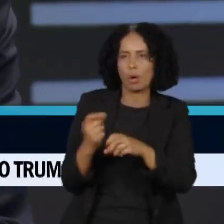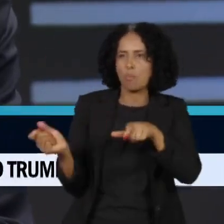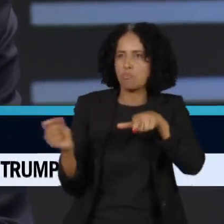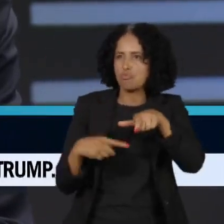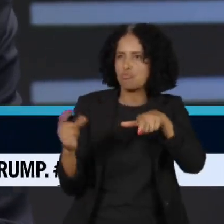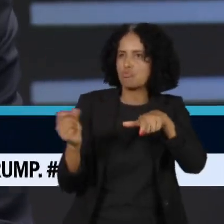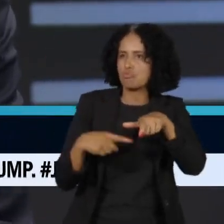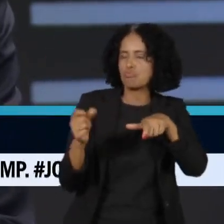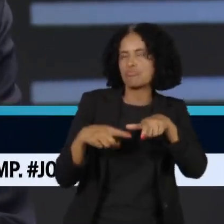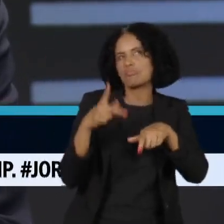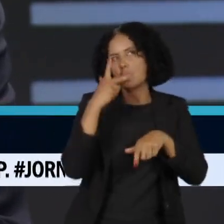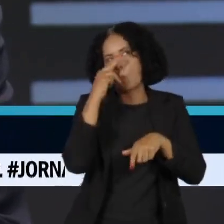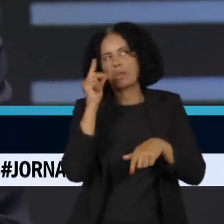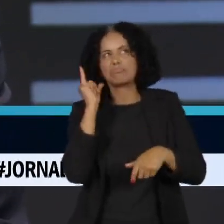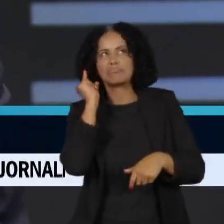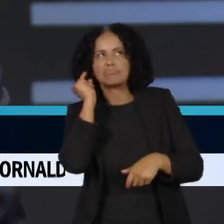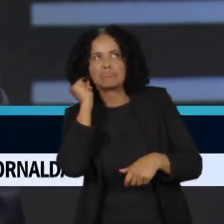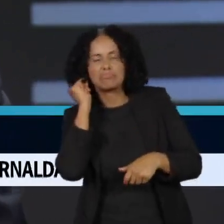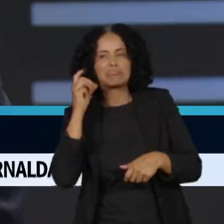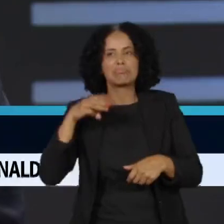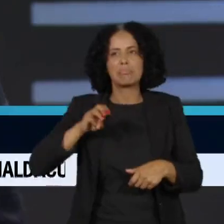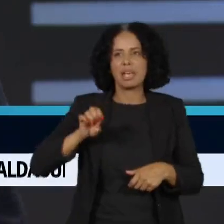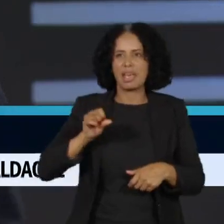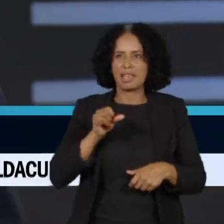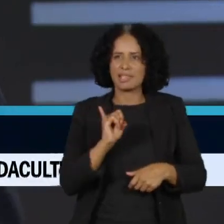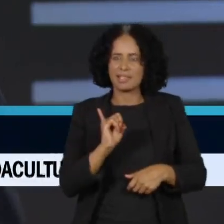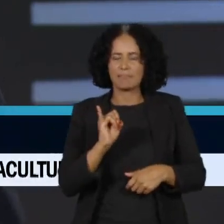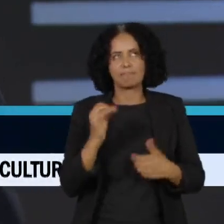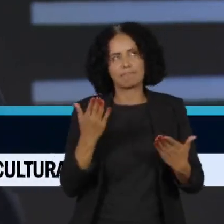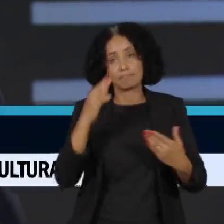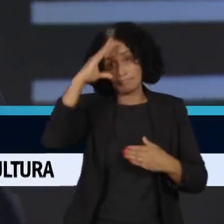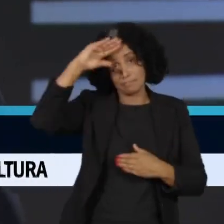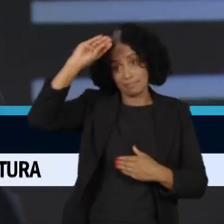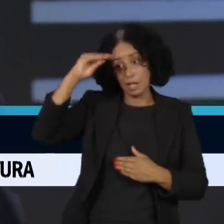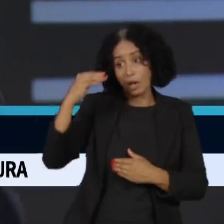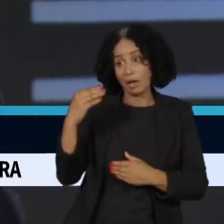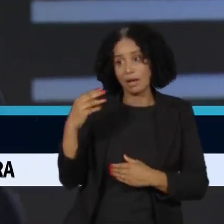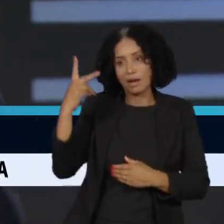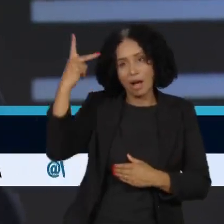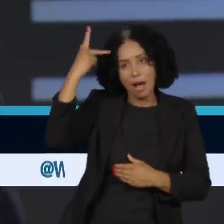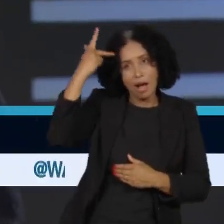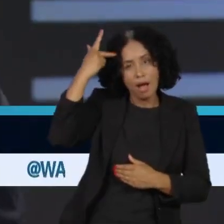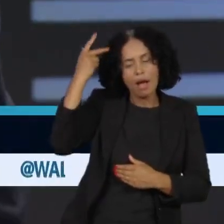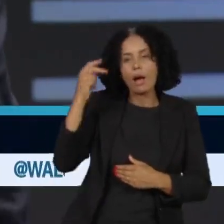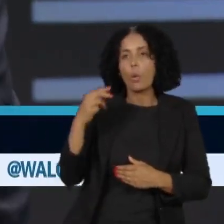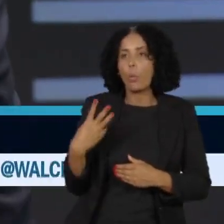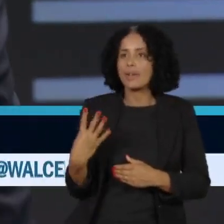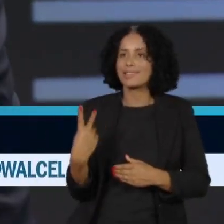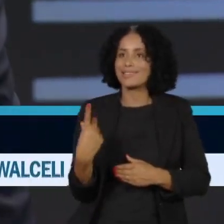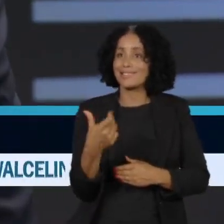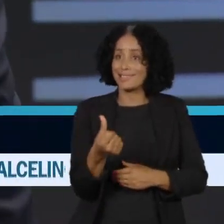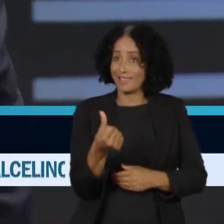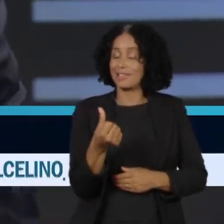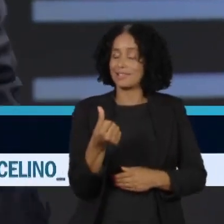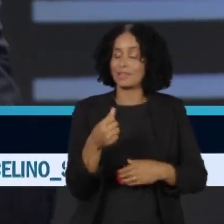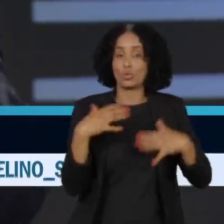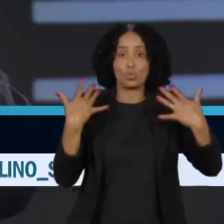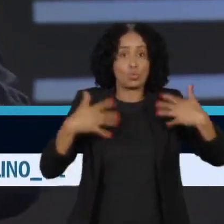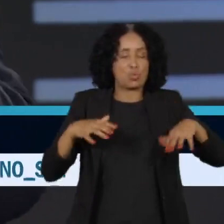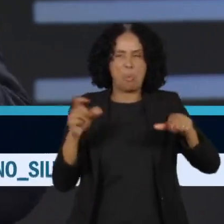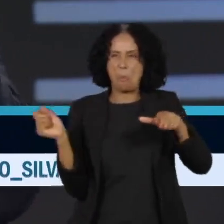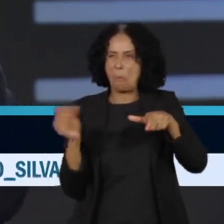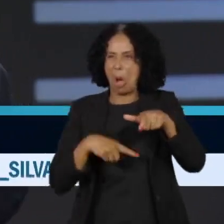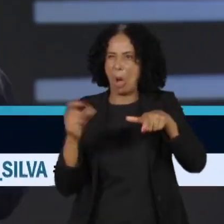acho que Messi, Maradona, não sei, fez 121. Pelé fez 416 aos 21 anos. Então, o maior goleador,